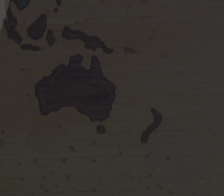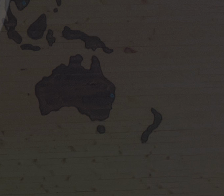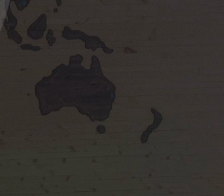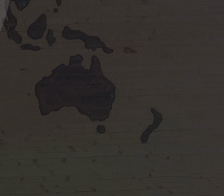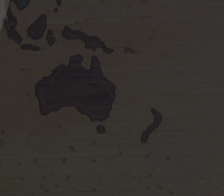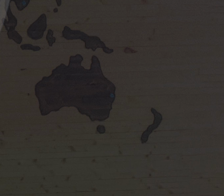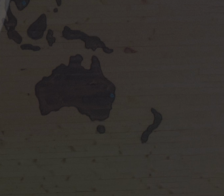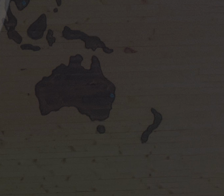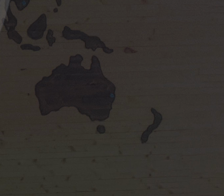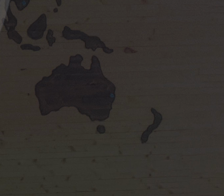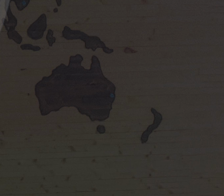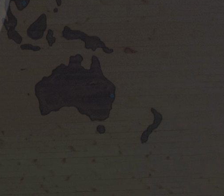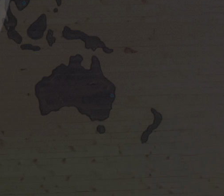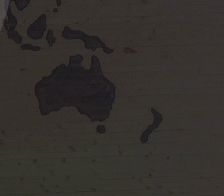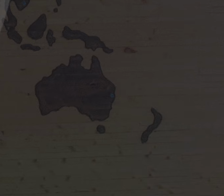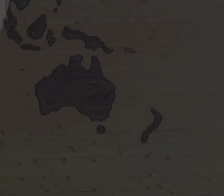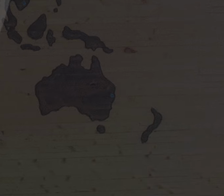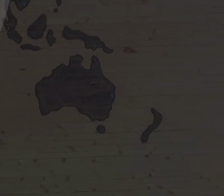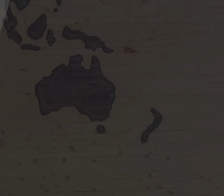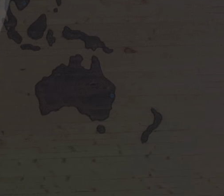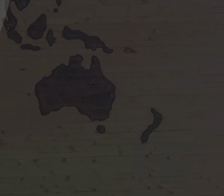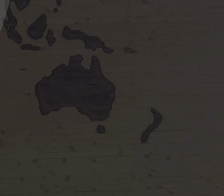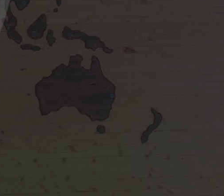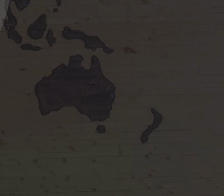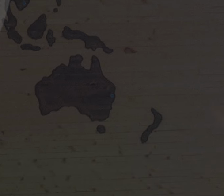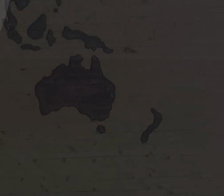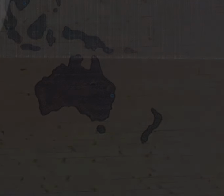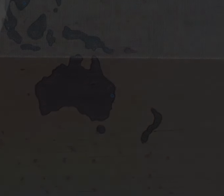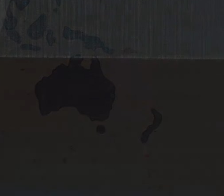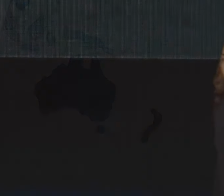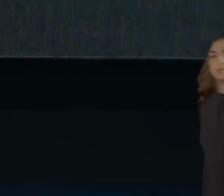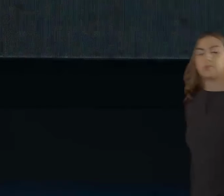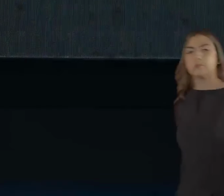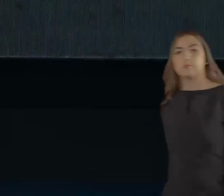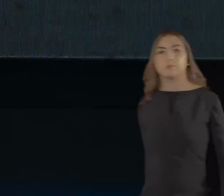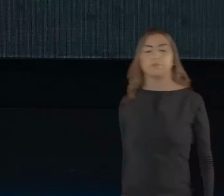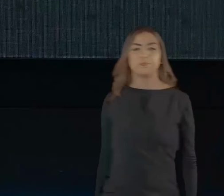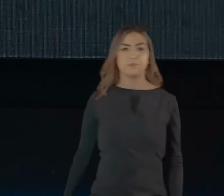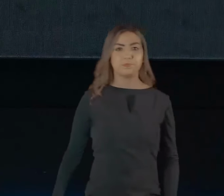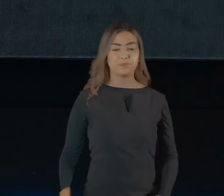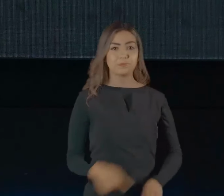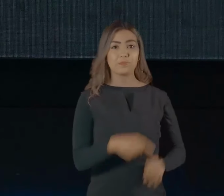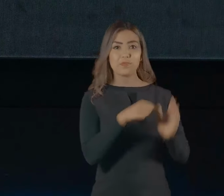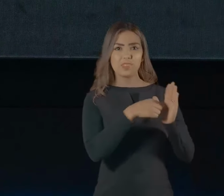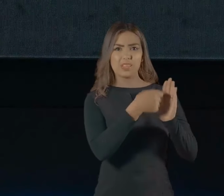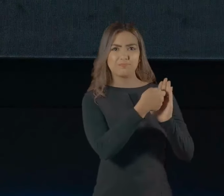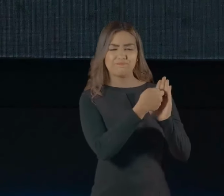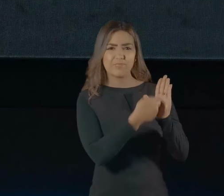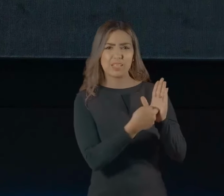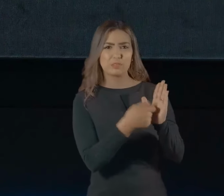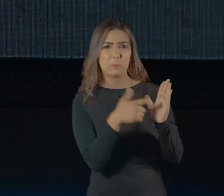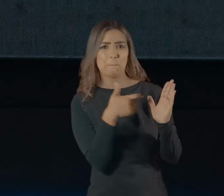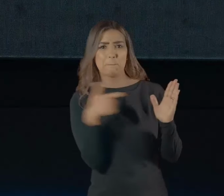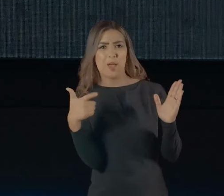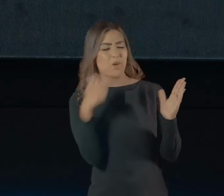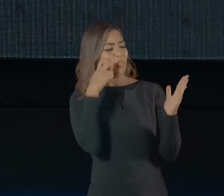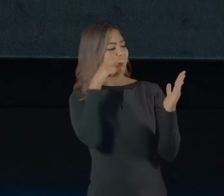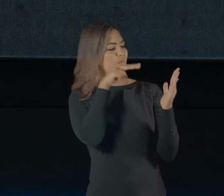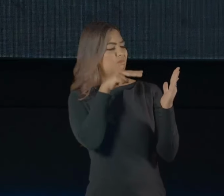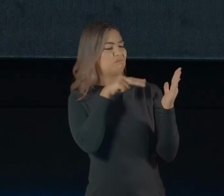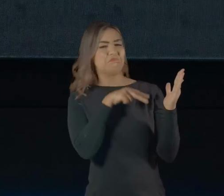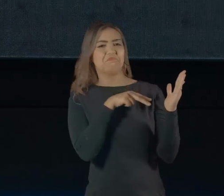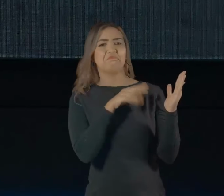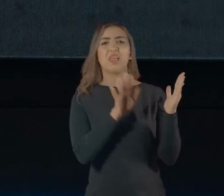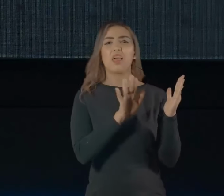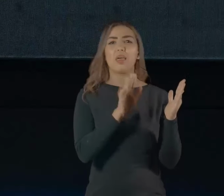o Espírito de Deus. Esse texto ele é usado por muita gente de maneira errada. Tipo assim, olha, Deus